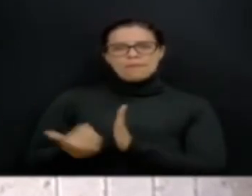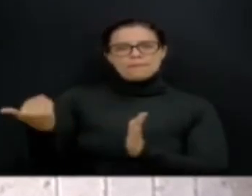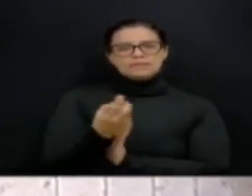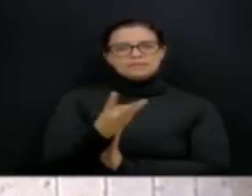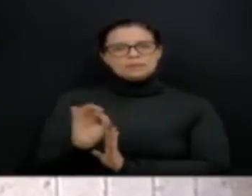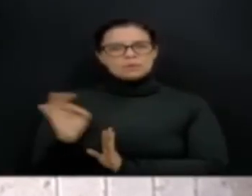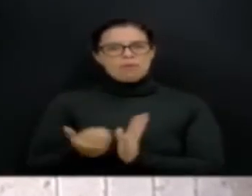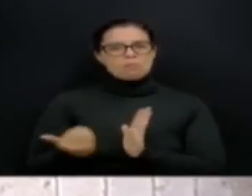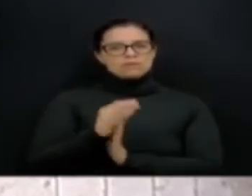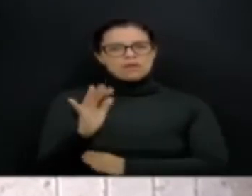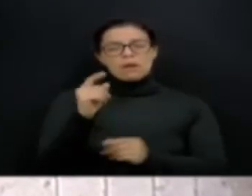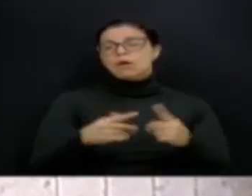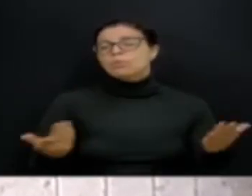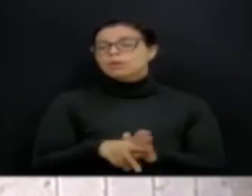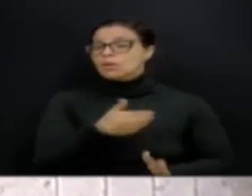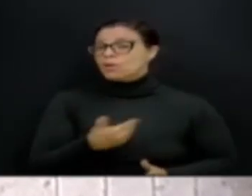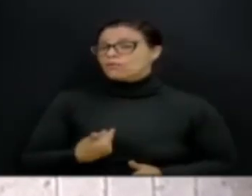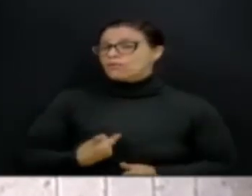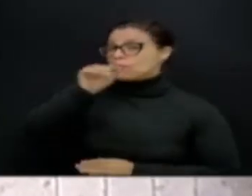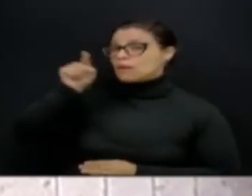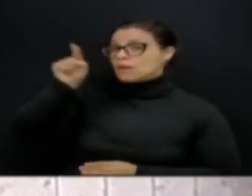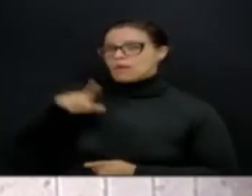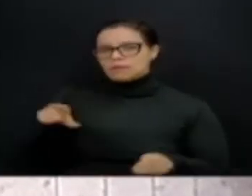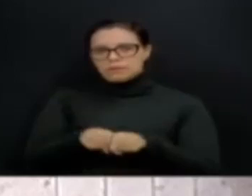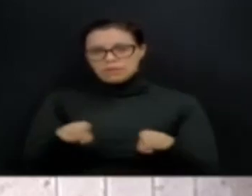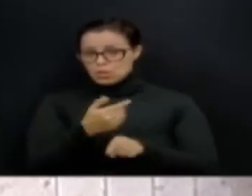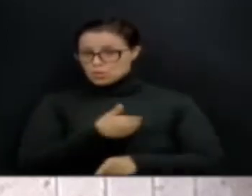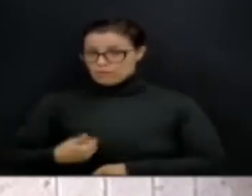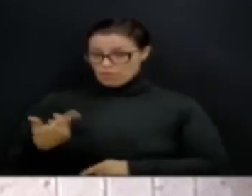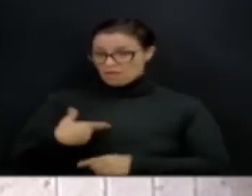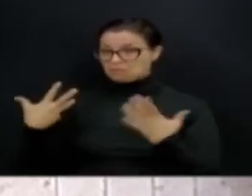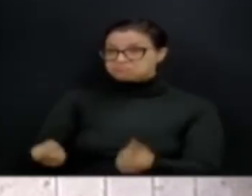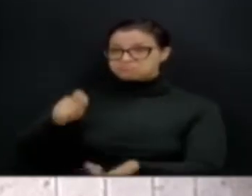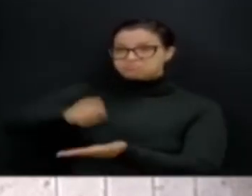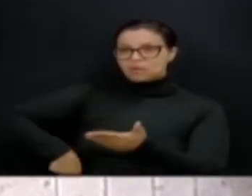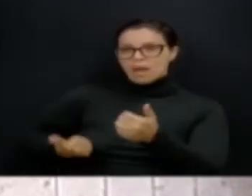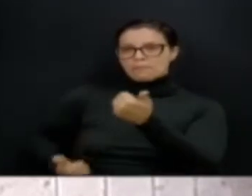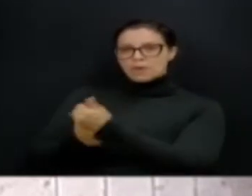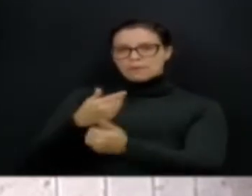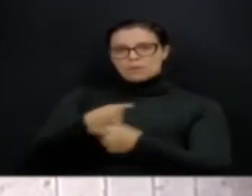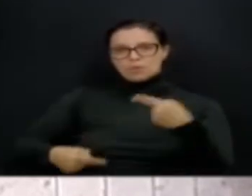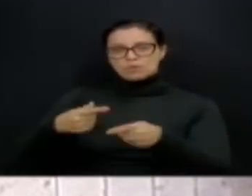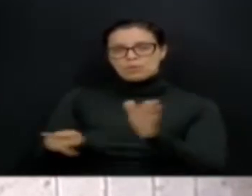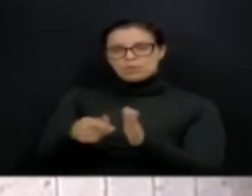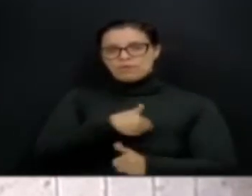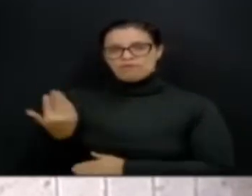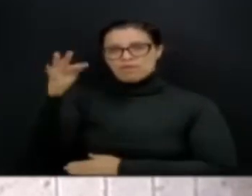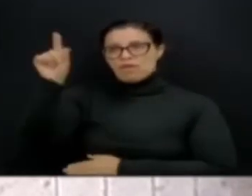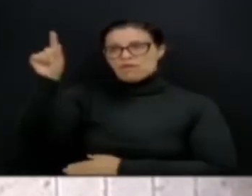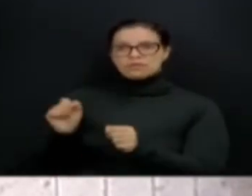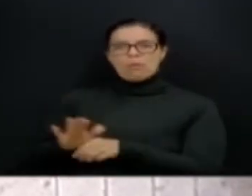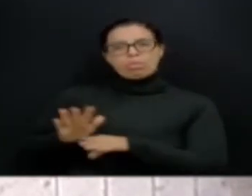chegamos a 30%? E é o governo federal, que o governo do estado avaliza, defende politicamente, que está fazendo